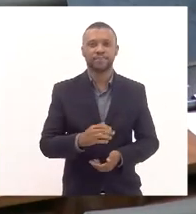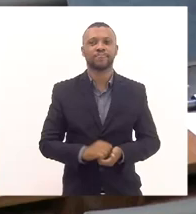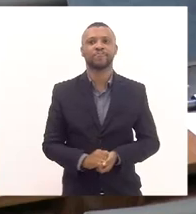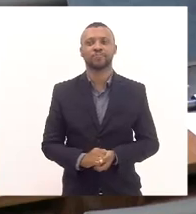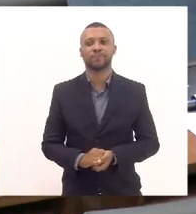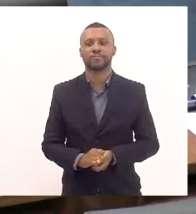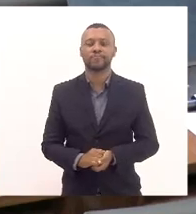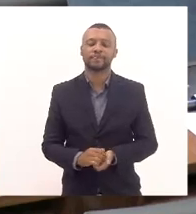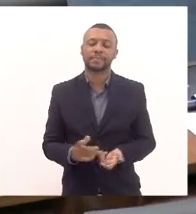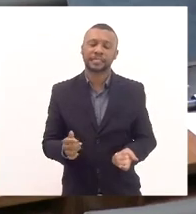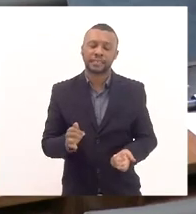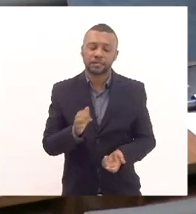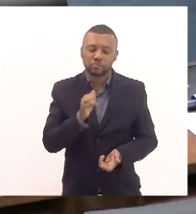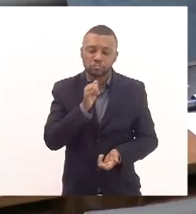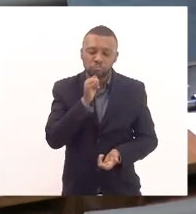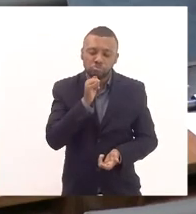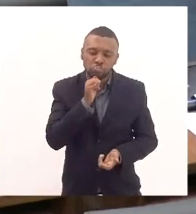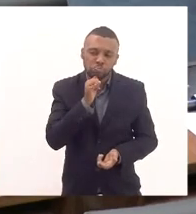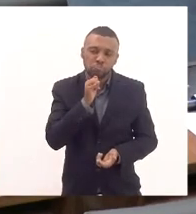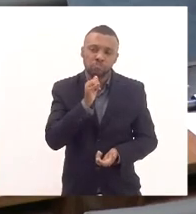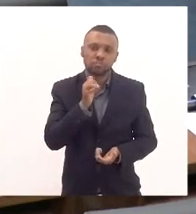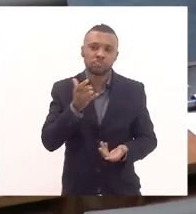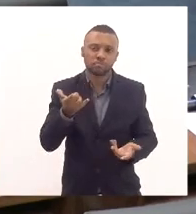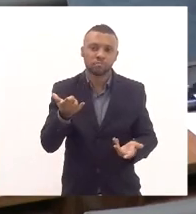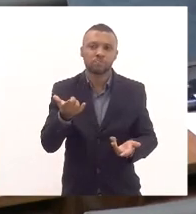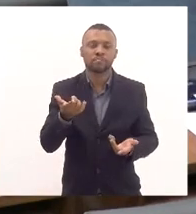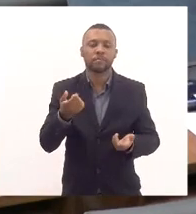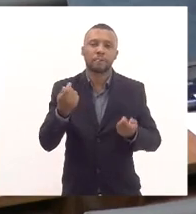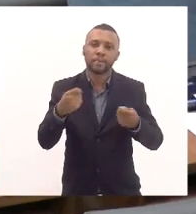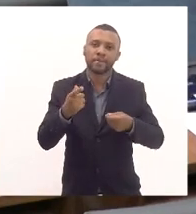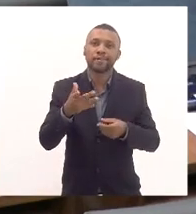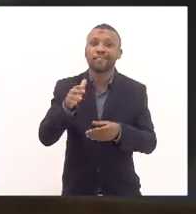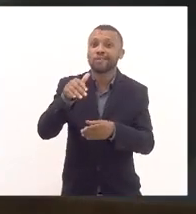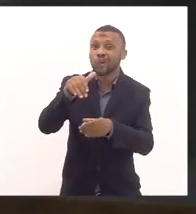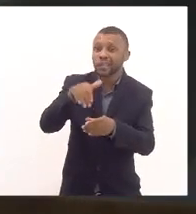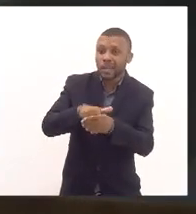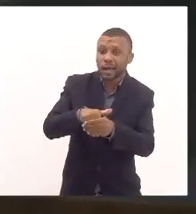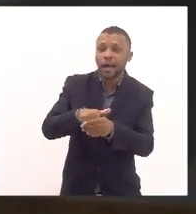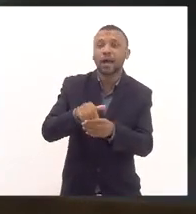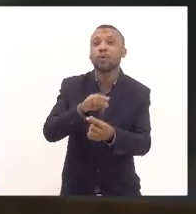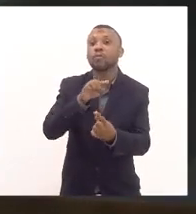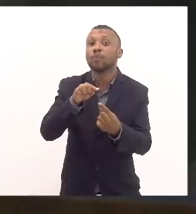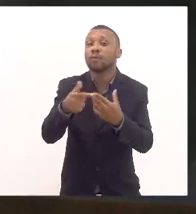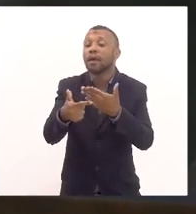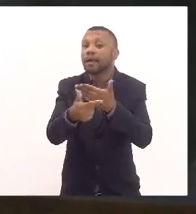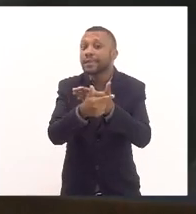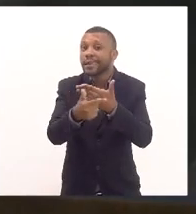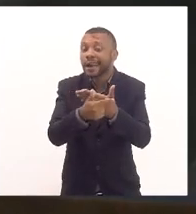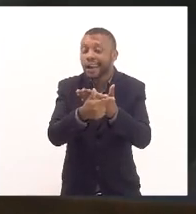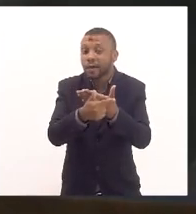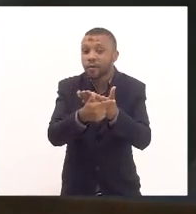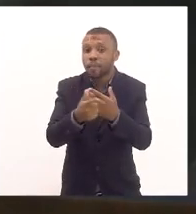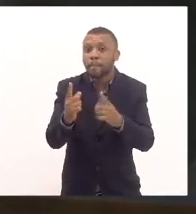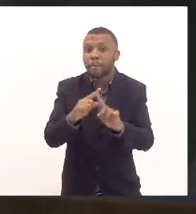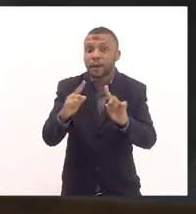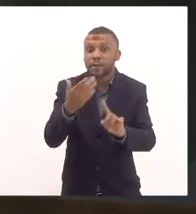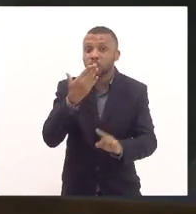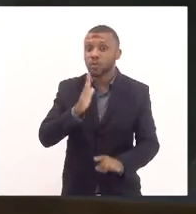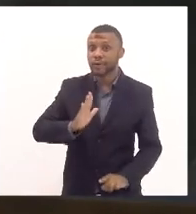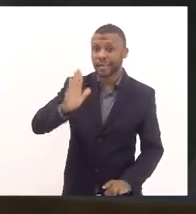Eu lamento muito que ter que votar para preencher esse carro sem que o candidato